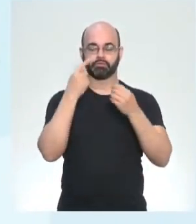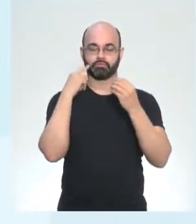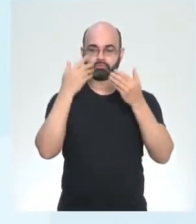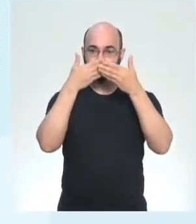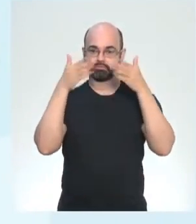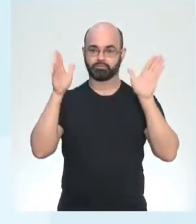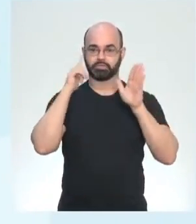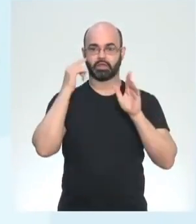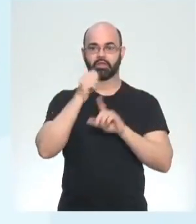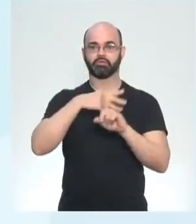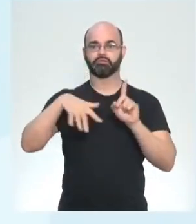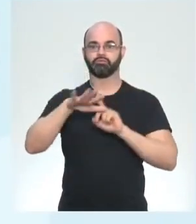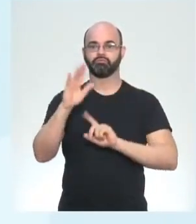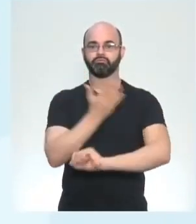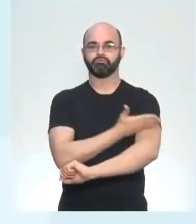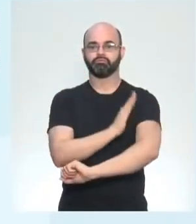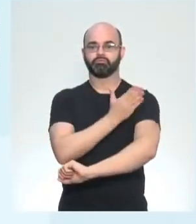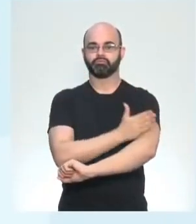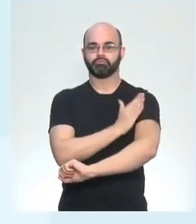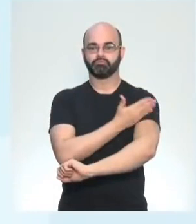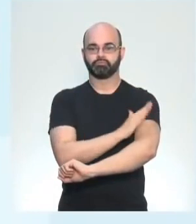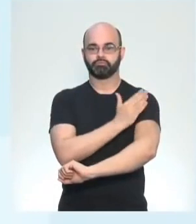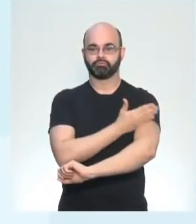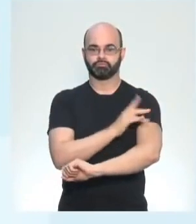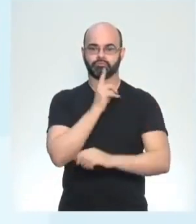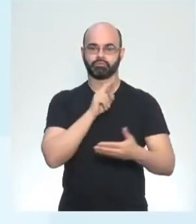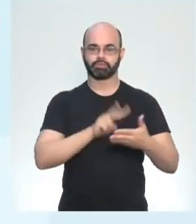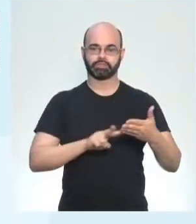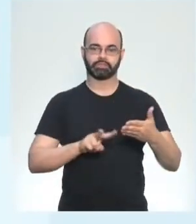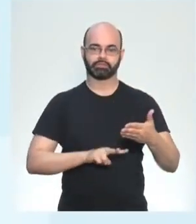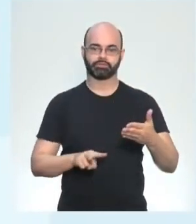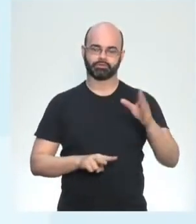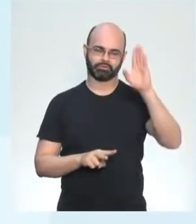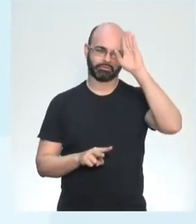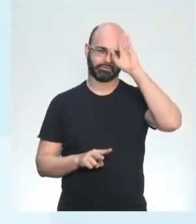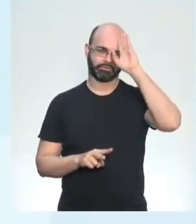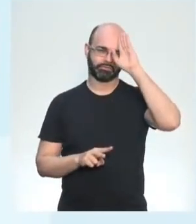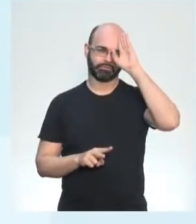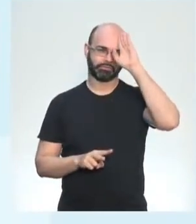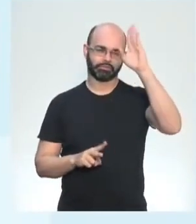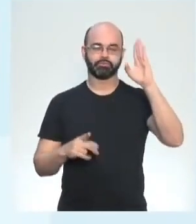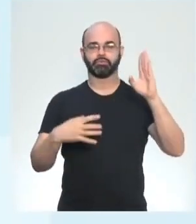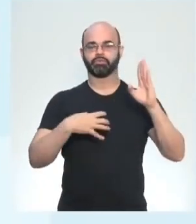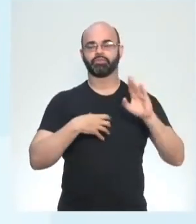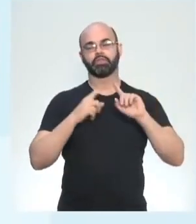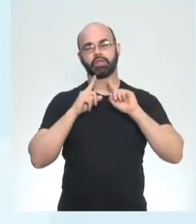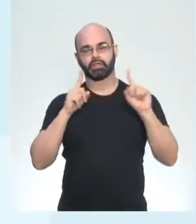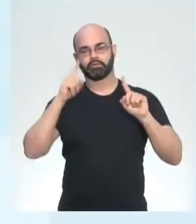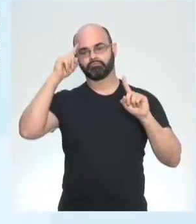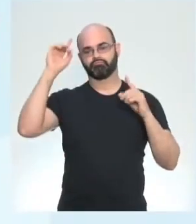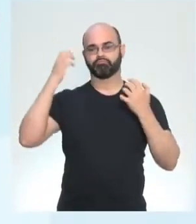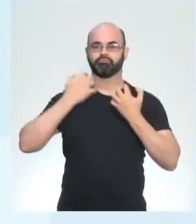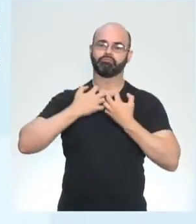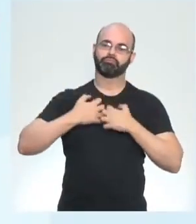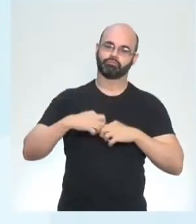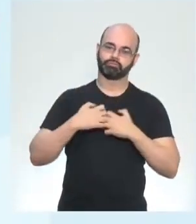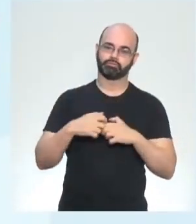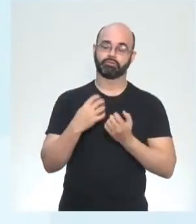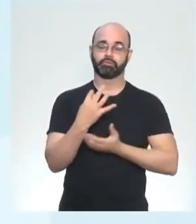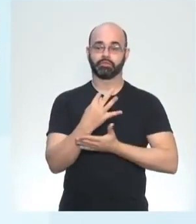prática social de leitura, especialmente no desenvolvimento da competência crítica e reflexiva de